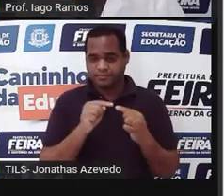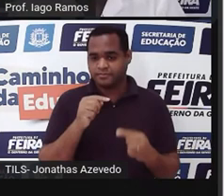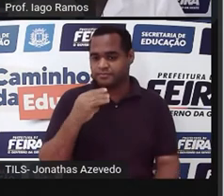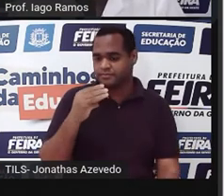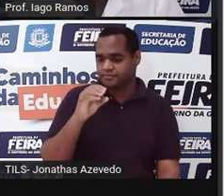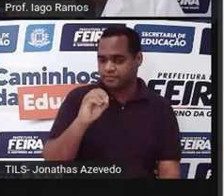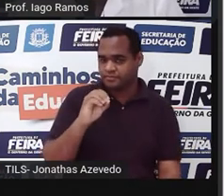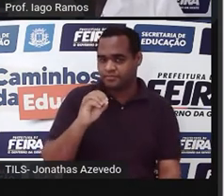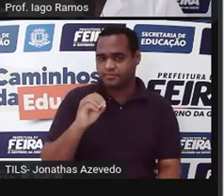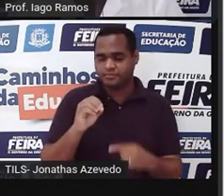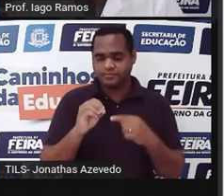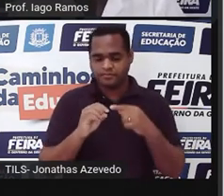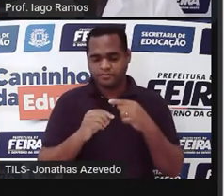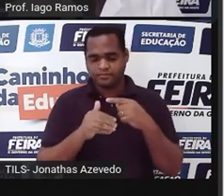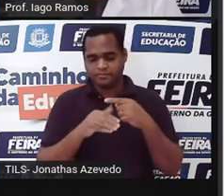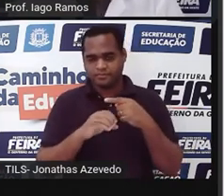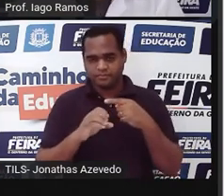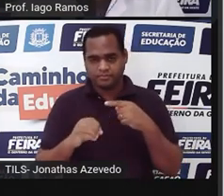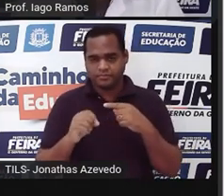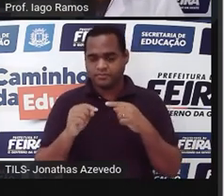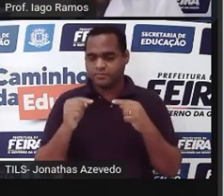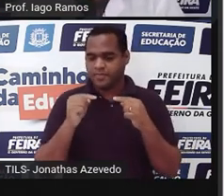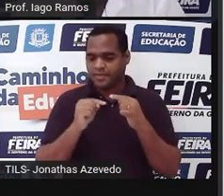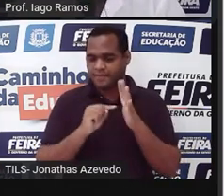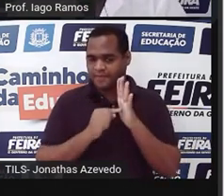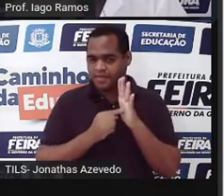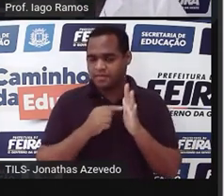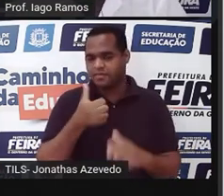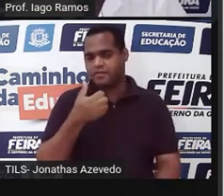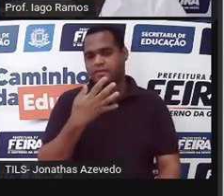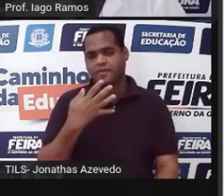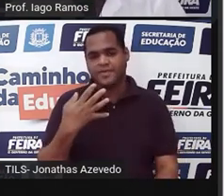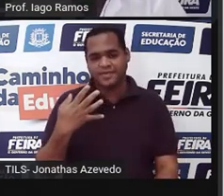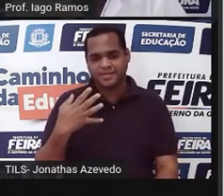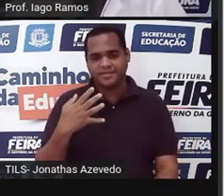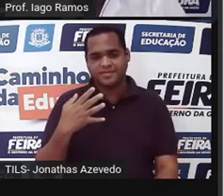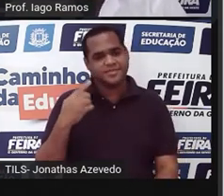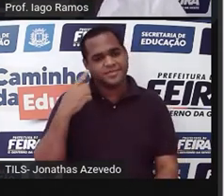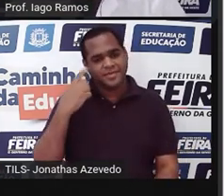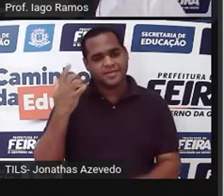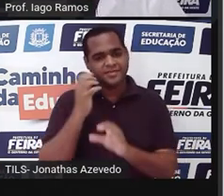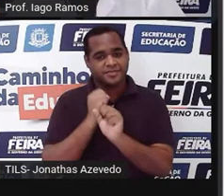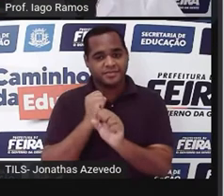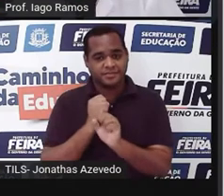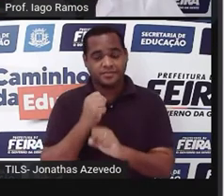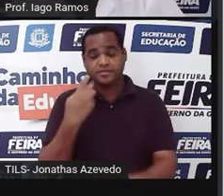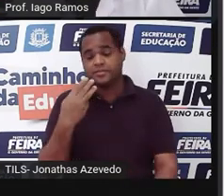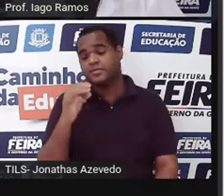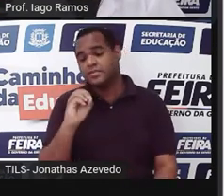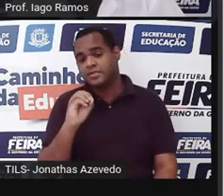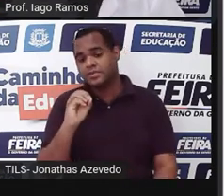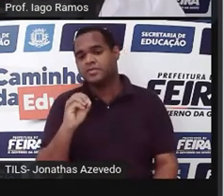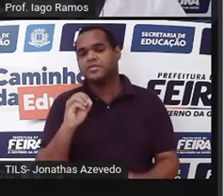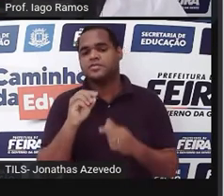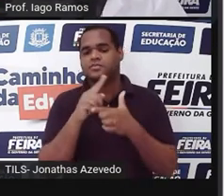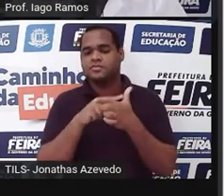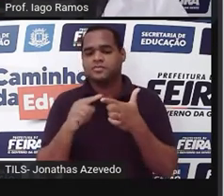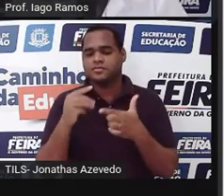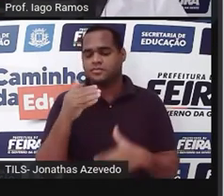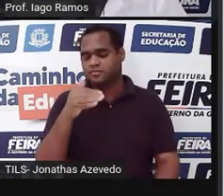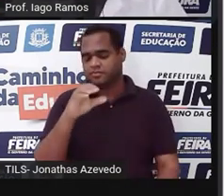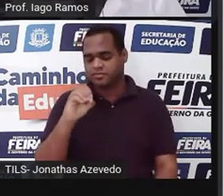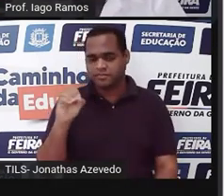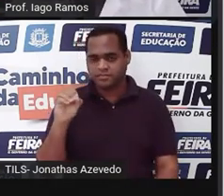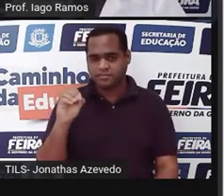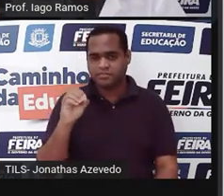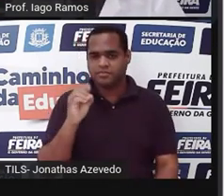sem vezes 144 na calculadora fazendo 30 / sem a gente